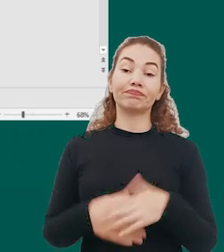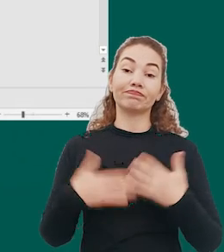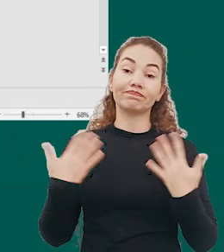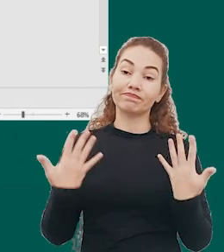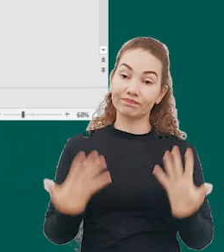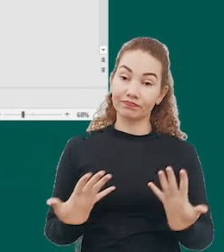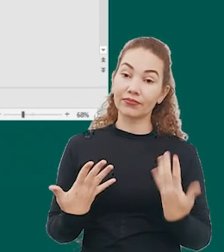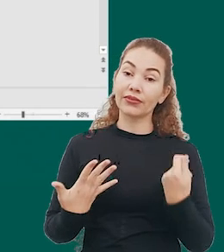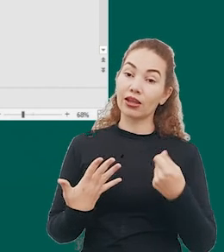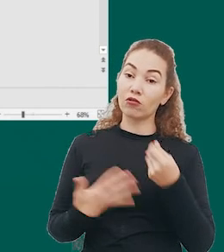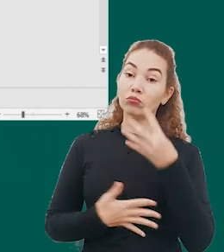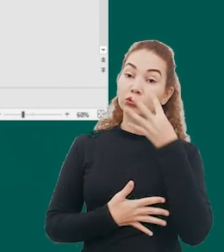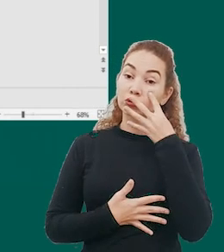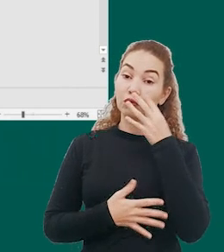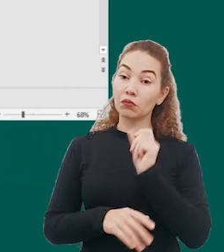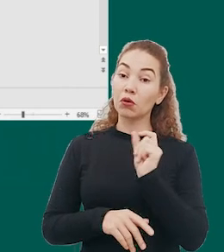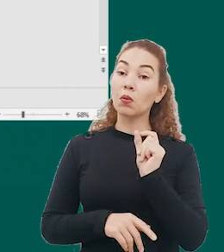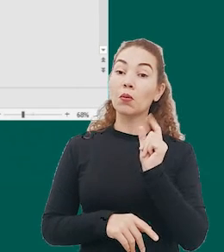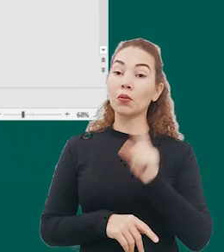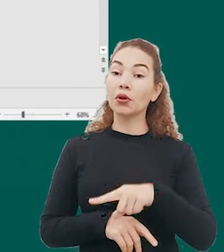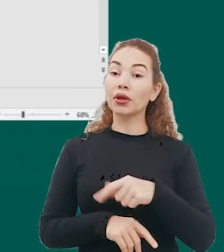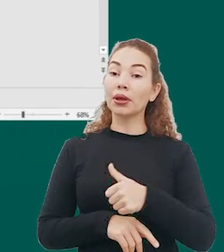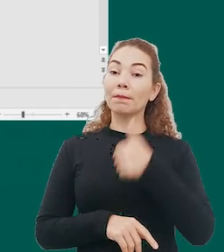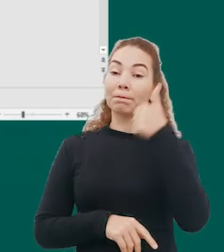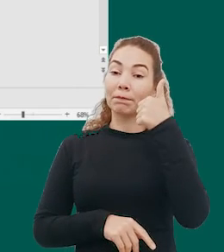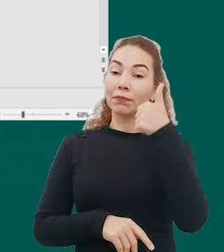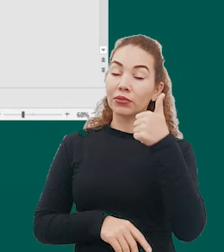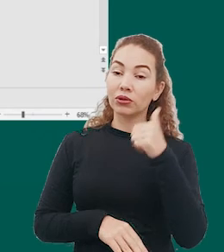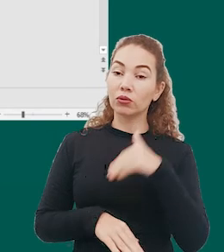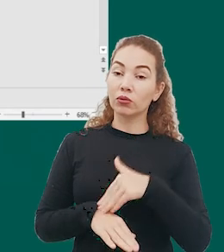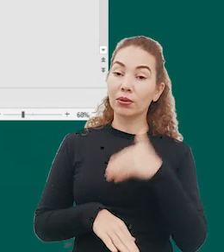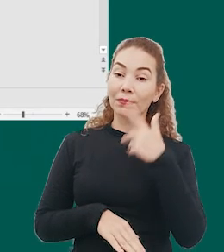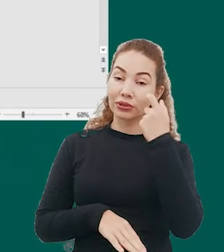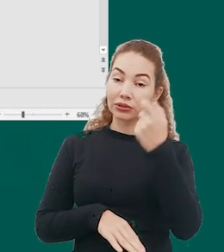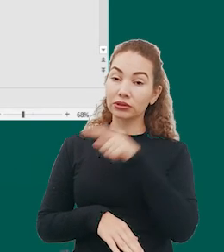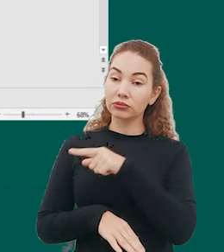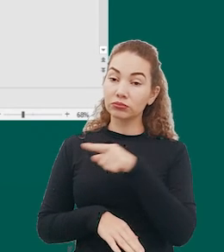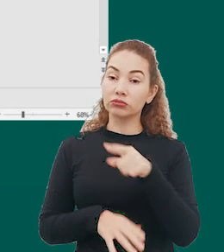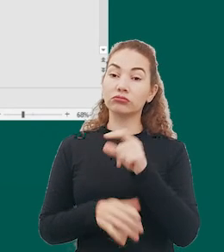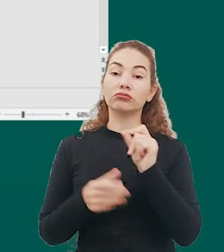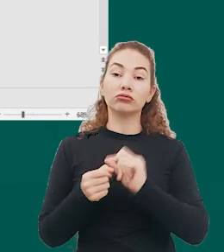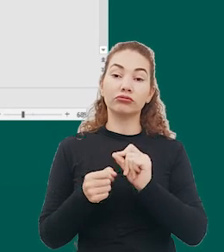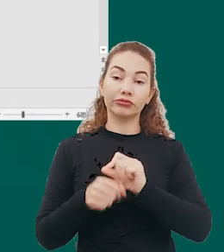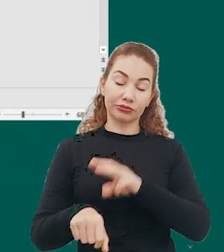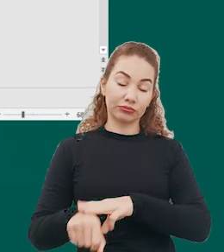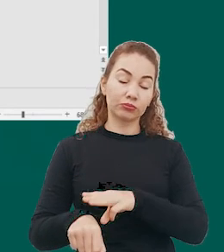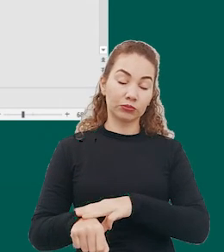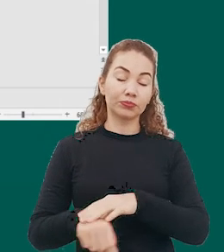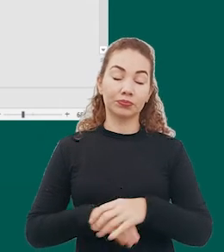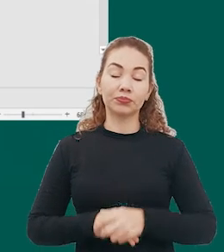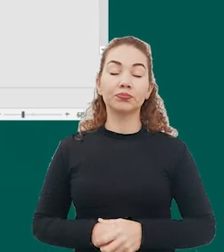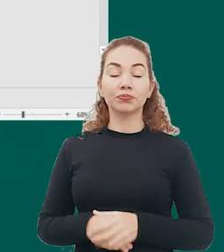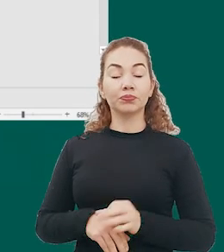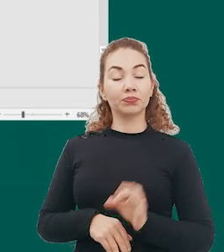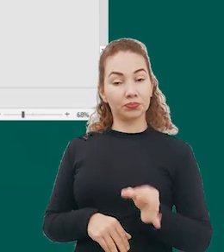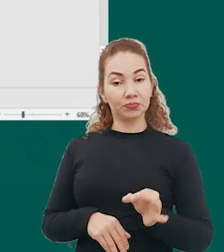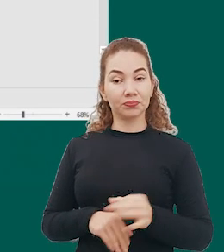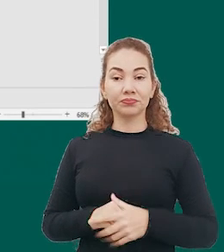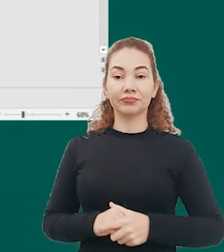Então, verifique o que é melhor, né, e o que é mais interessante para vocês no momento, certo?